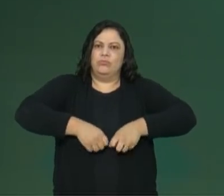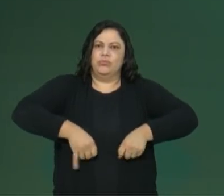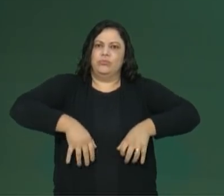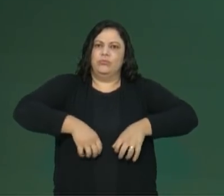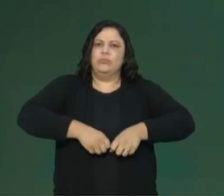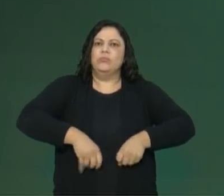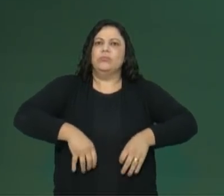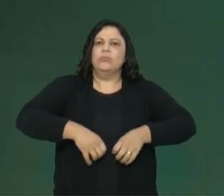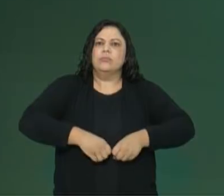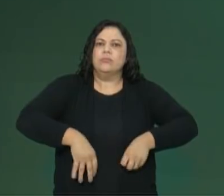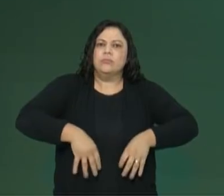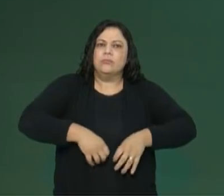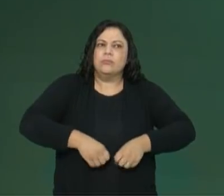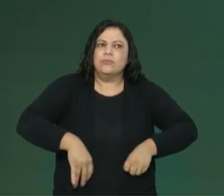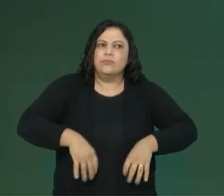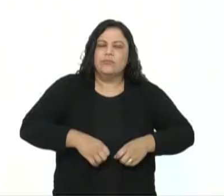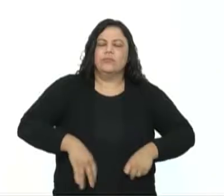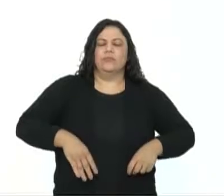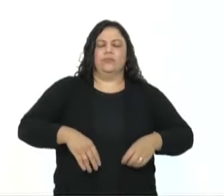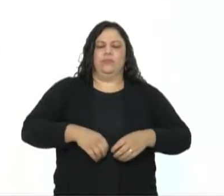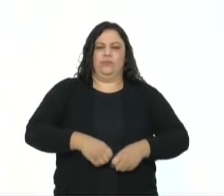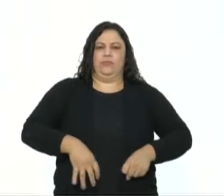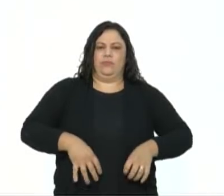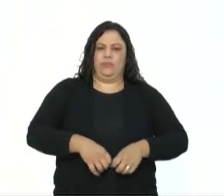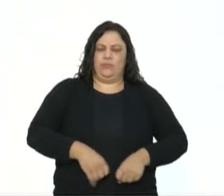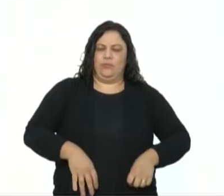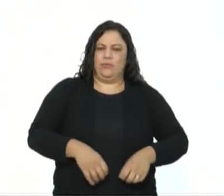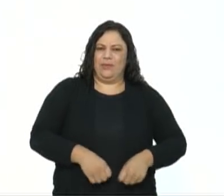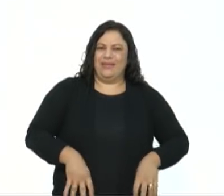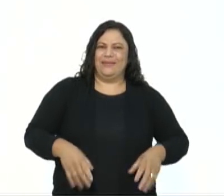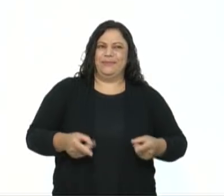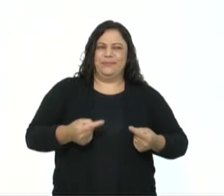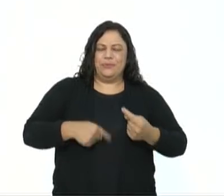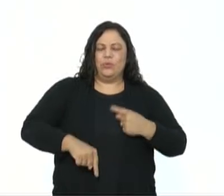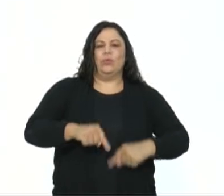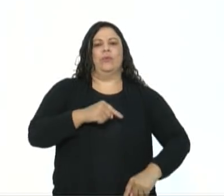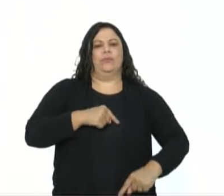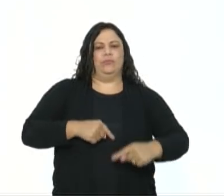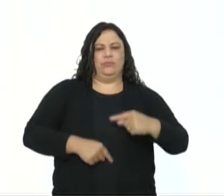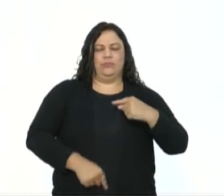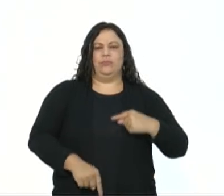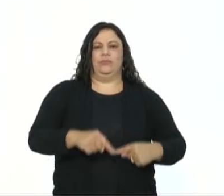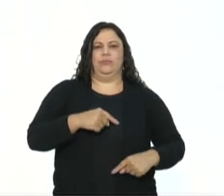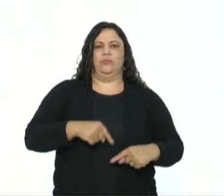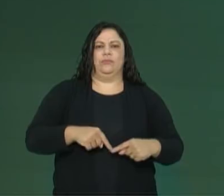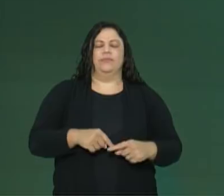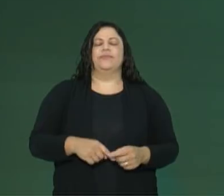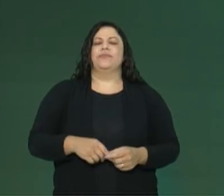corpo, e o aparelho reprodutor deles, o celoma que abriga o coração.